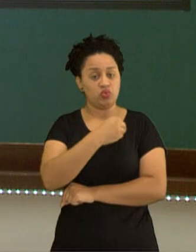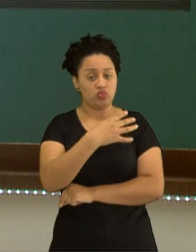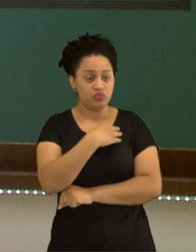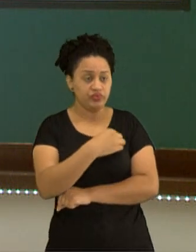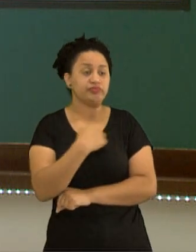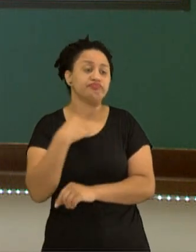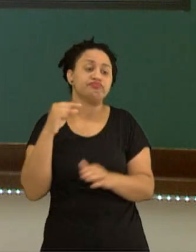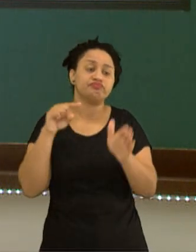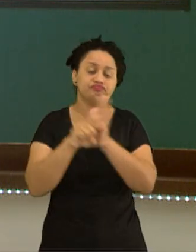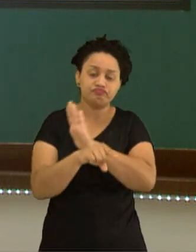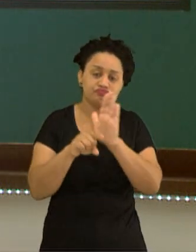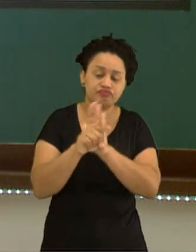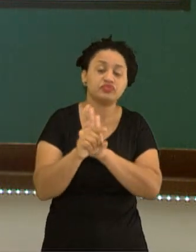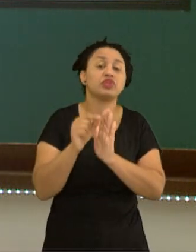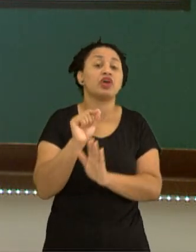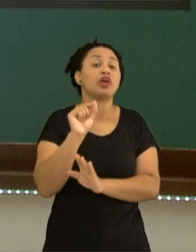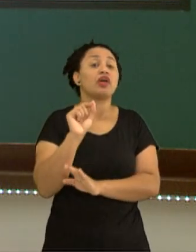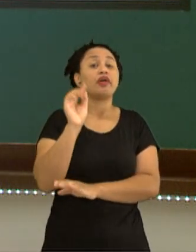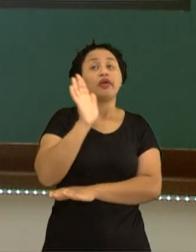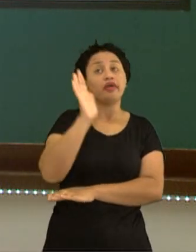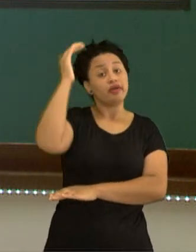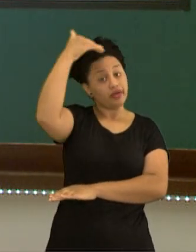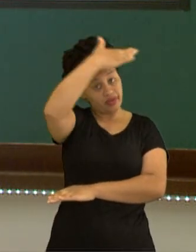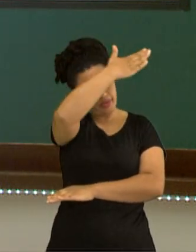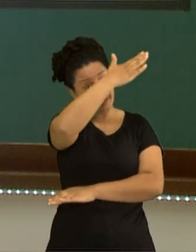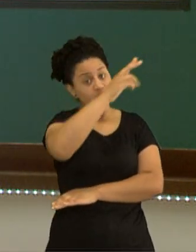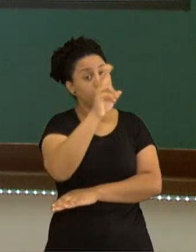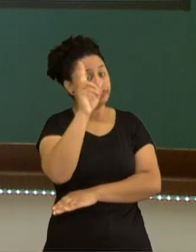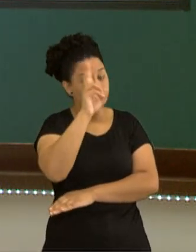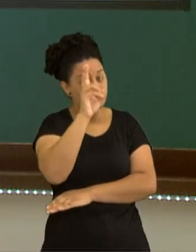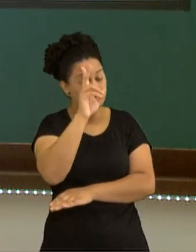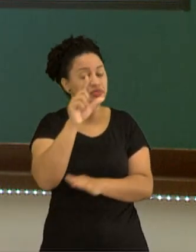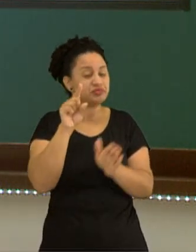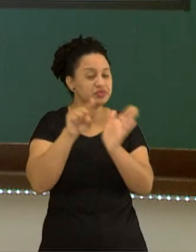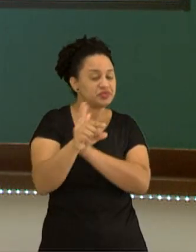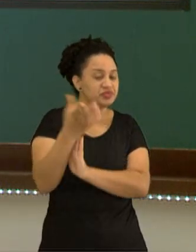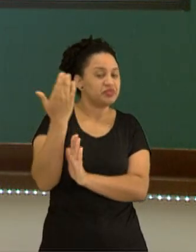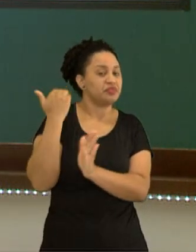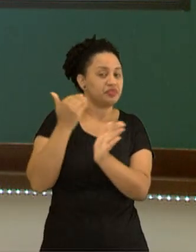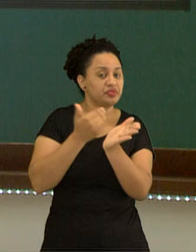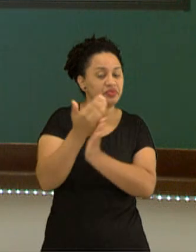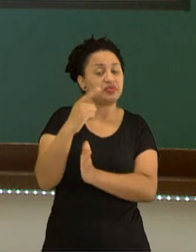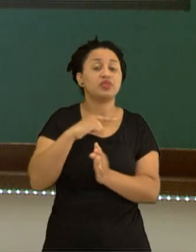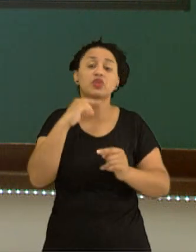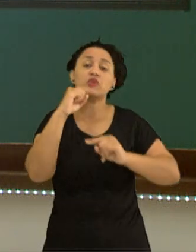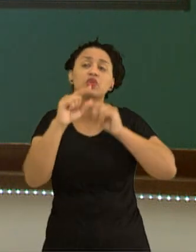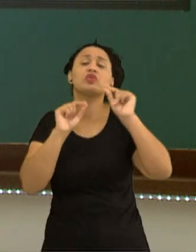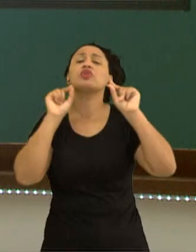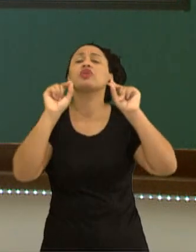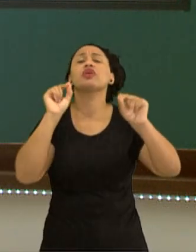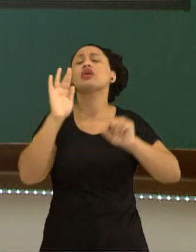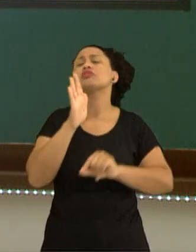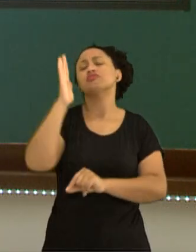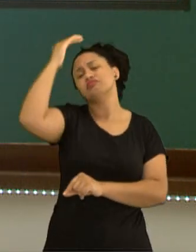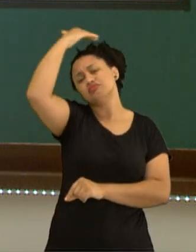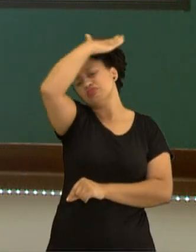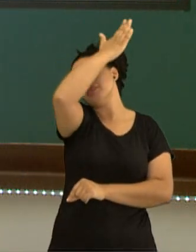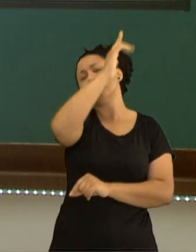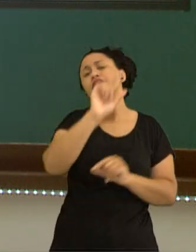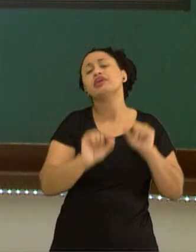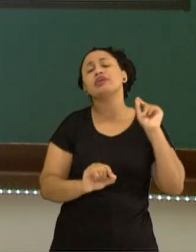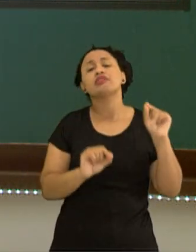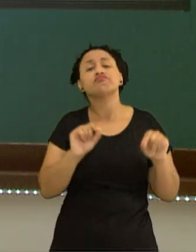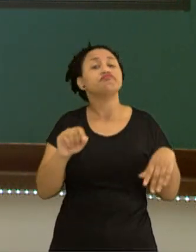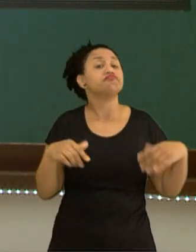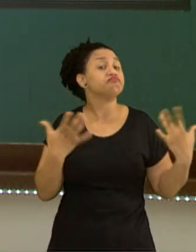ele perguntando de Elvis Presley, lembra lá a pergunta da nossa reflexão? Então ele tinha essa dúvida, quem foi essa personalidade? E